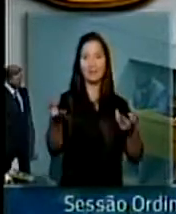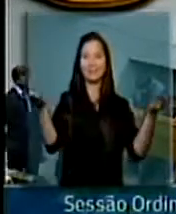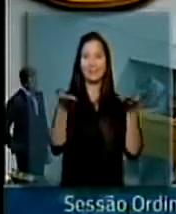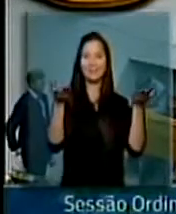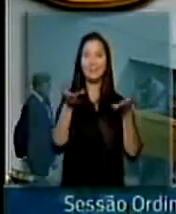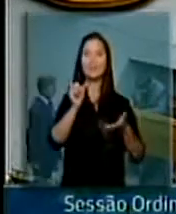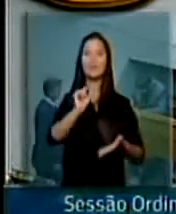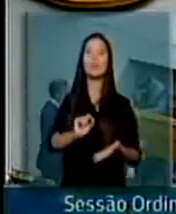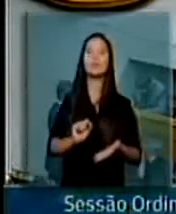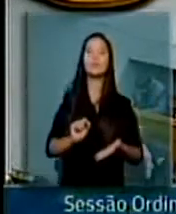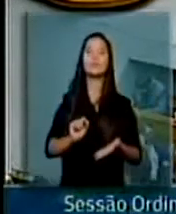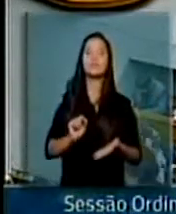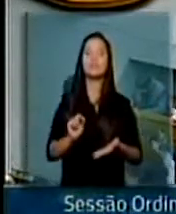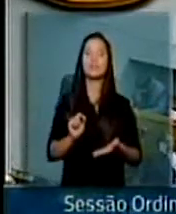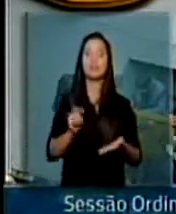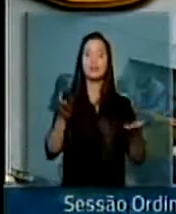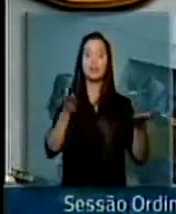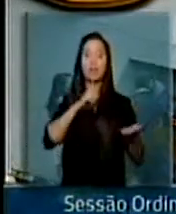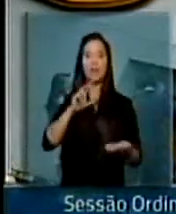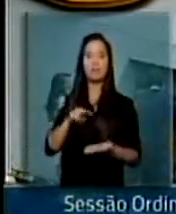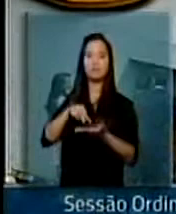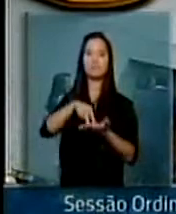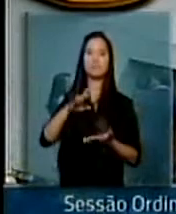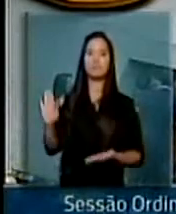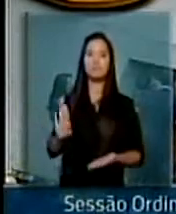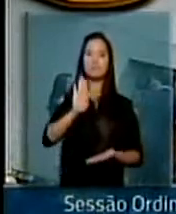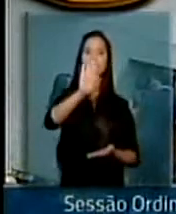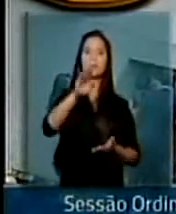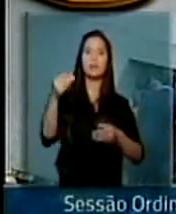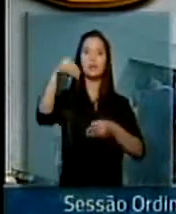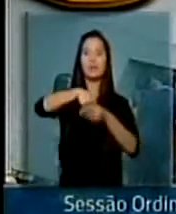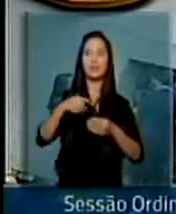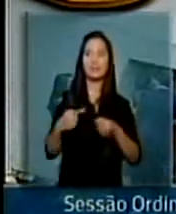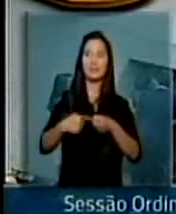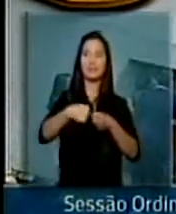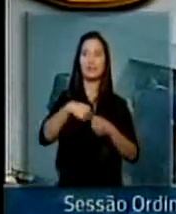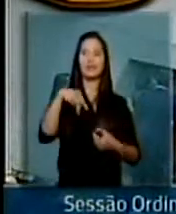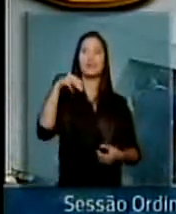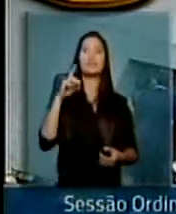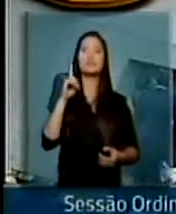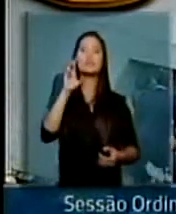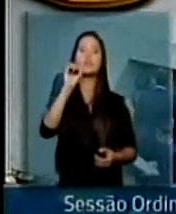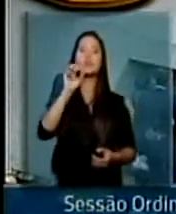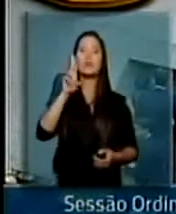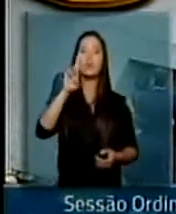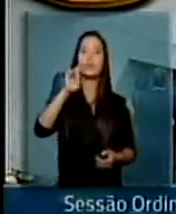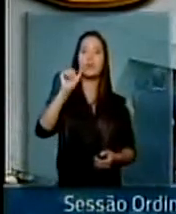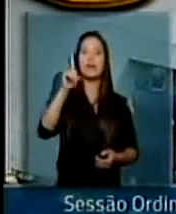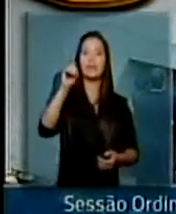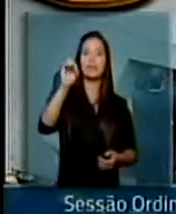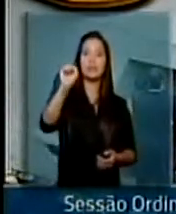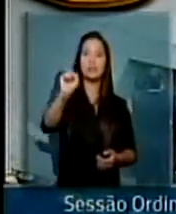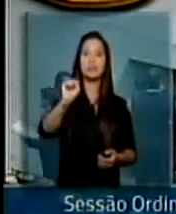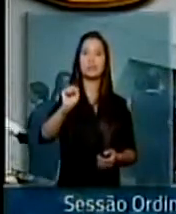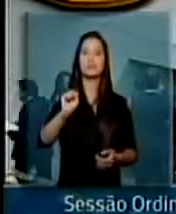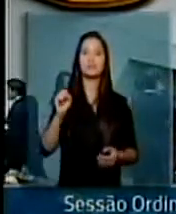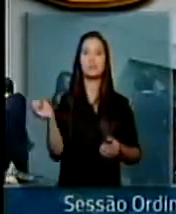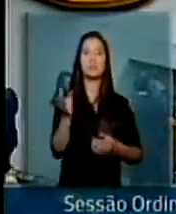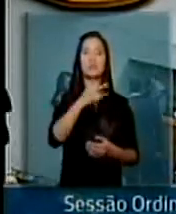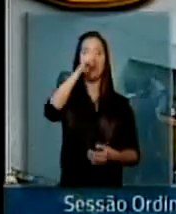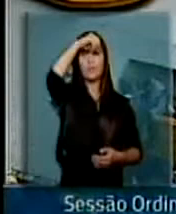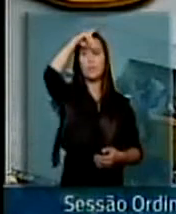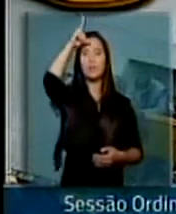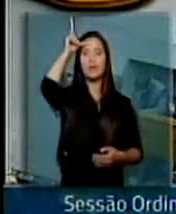hoje tomou posse na minha cidade de Dourados, Mato Grosso do Sul, o novo prefeito,